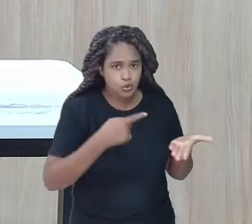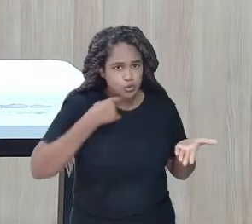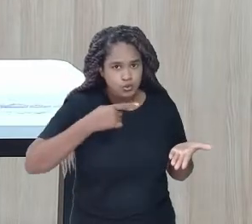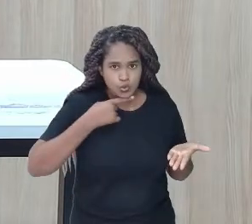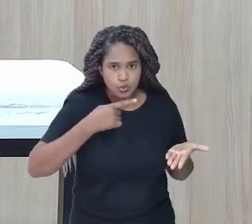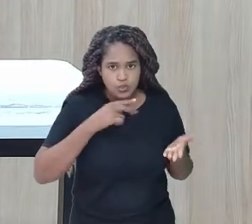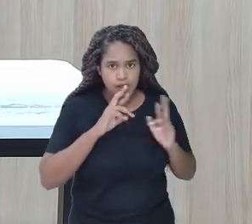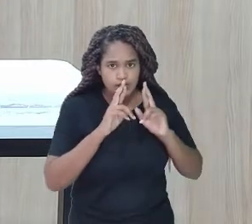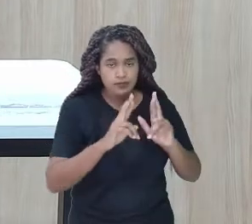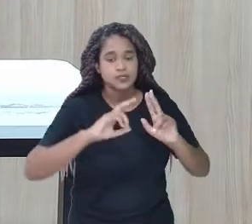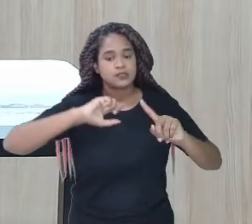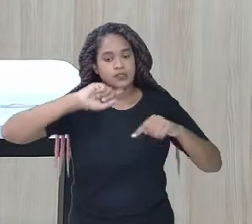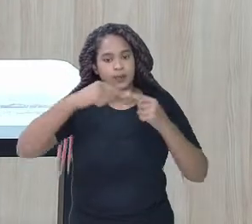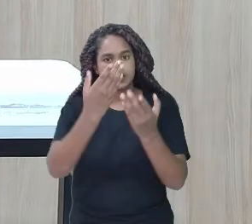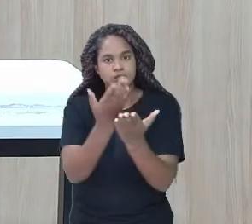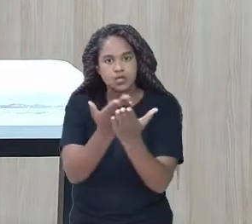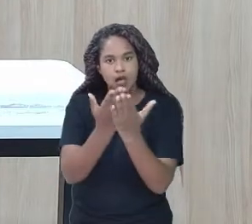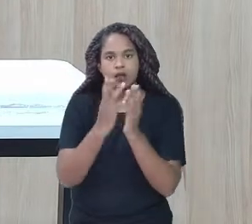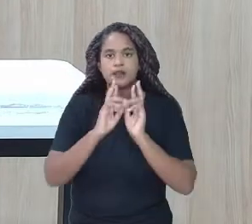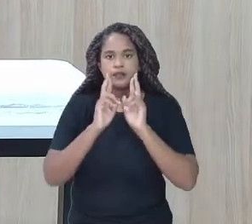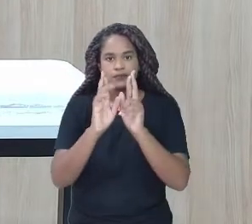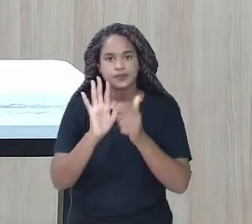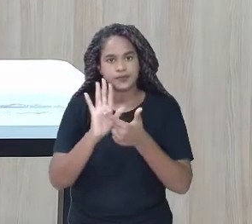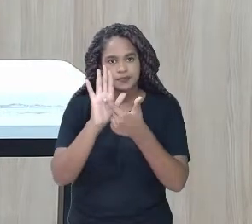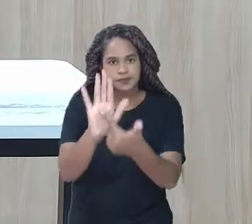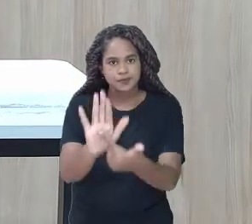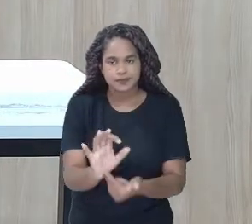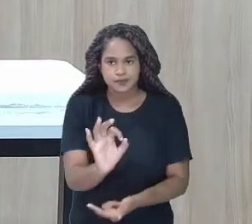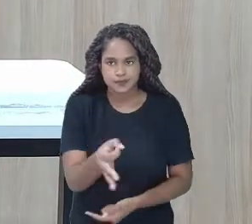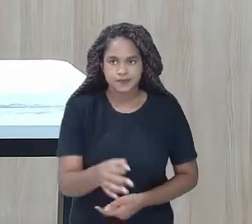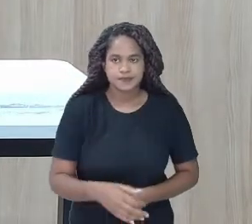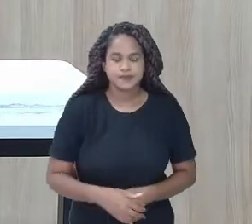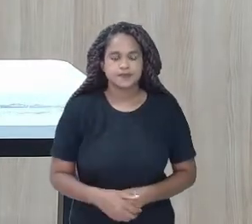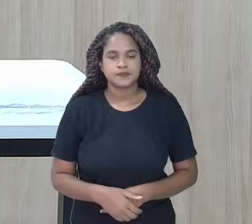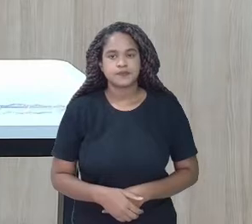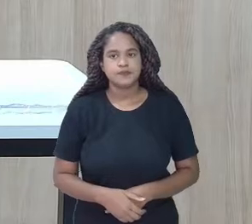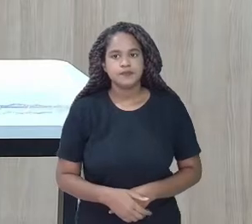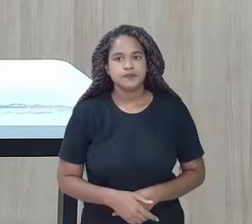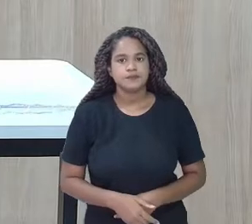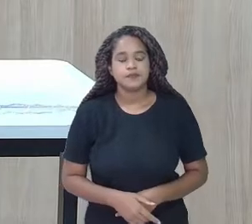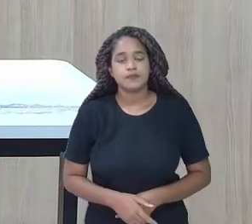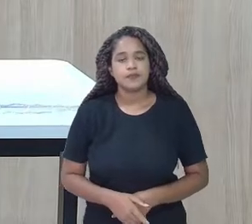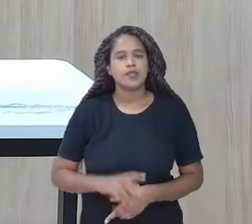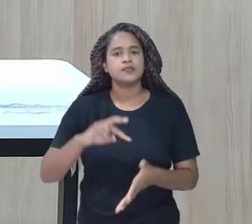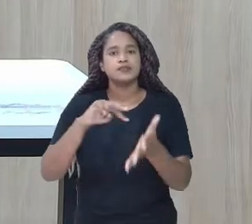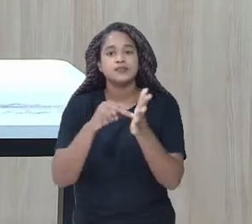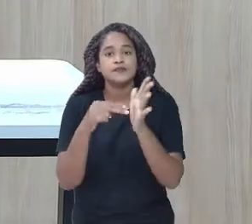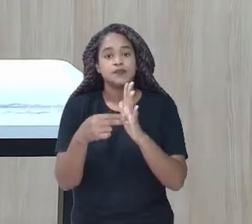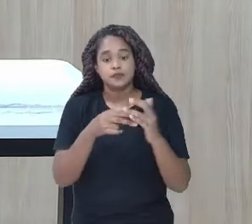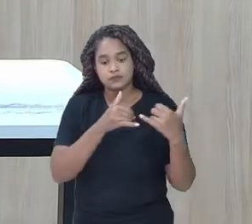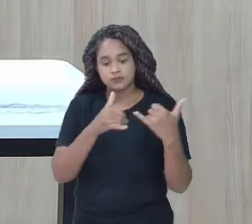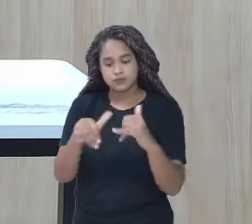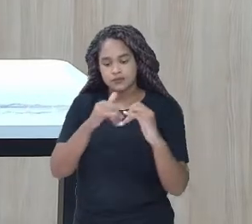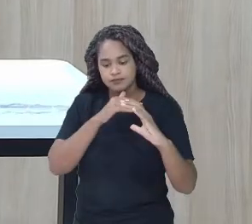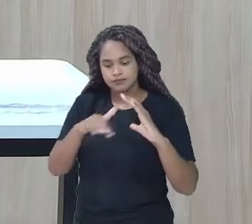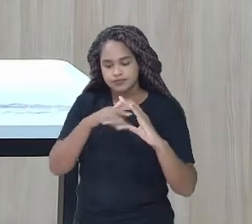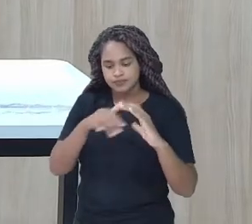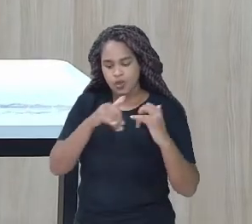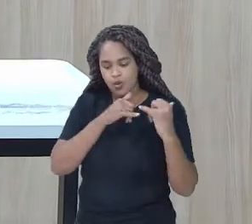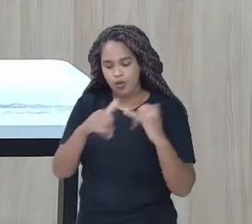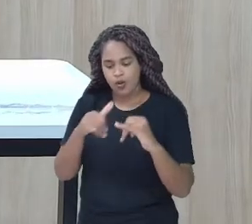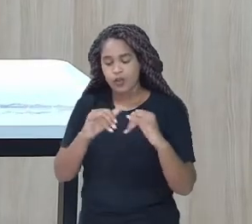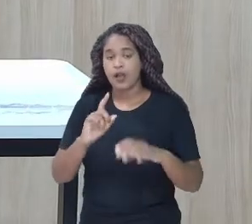volta com essa atividade na próxima aula. Então, aqui, o que é uma corrente elétrica? Nós terminamos os